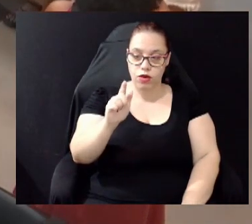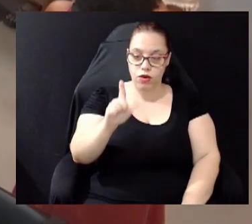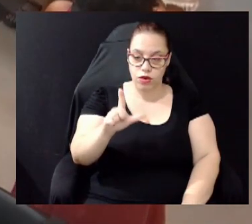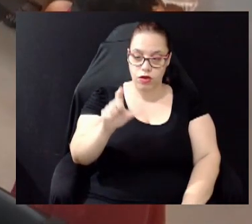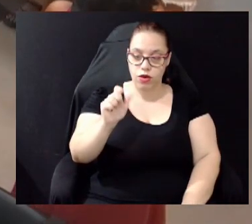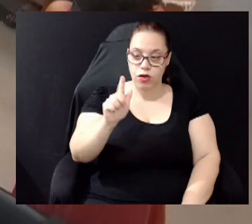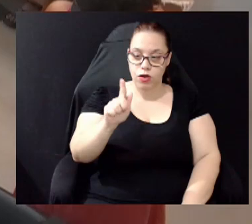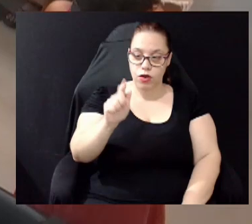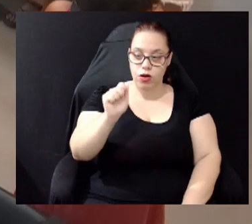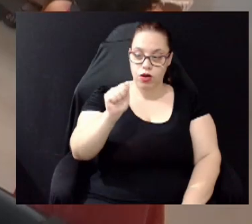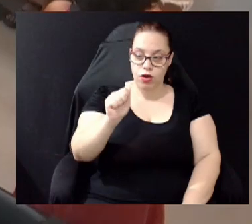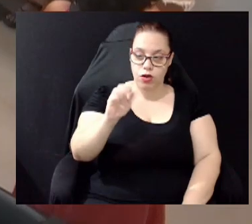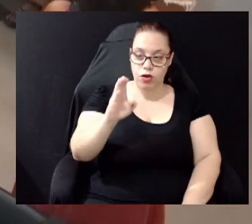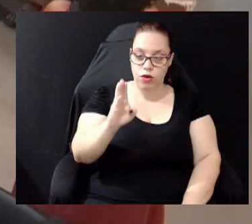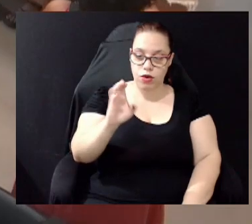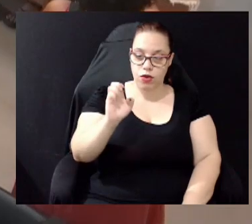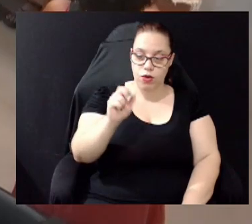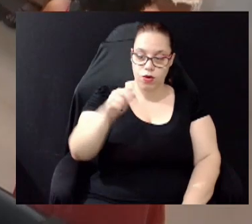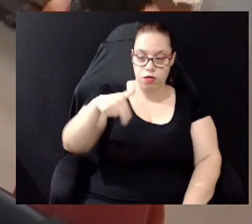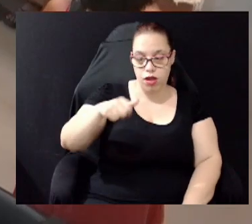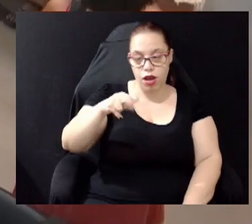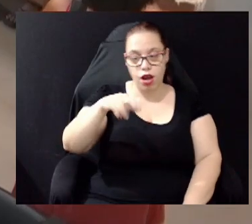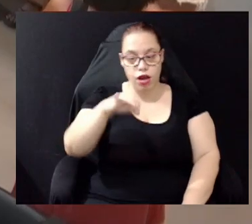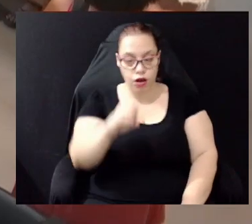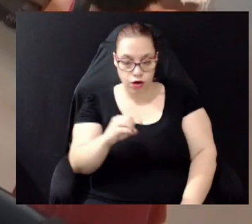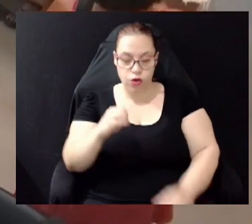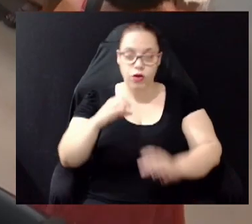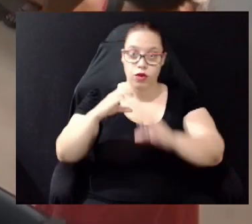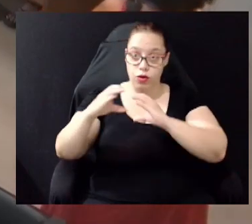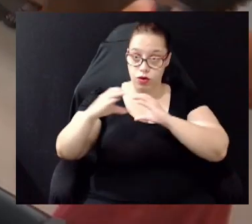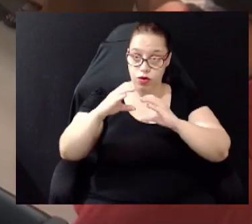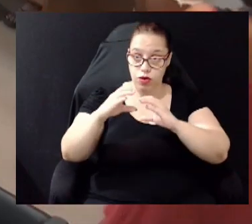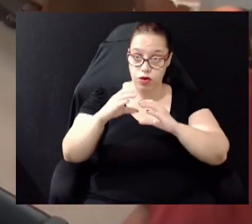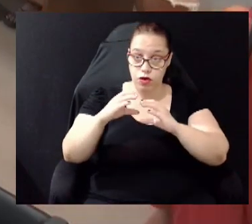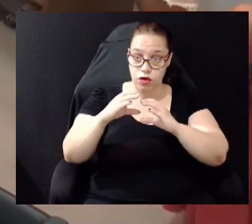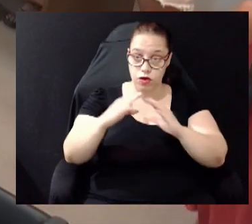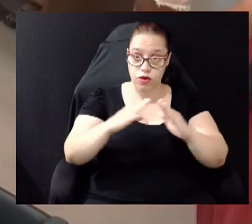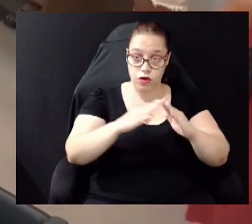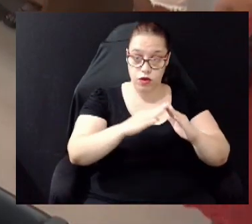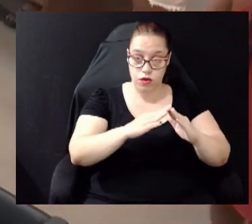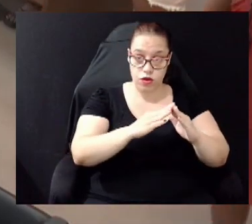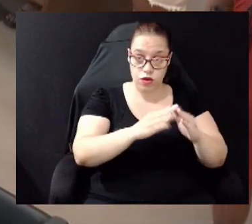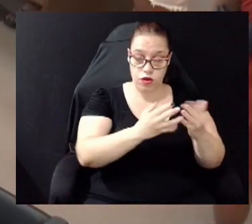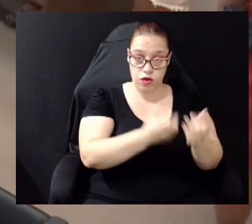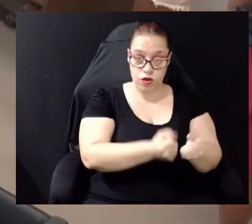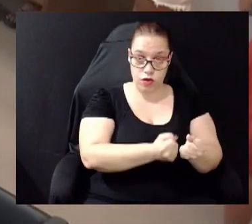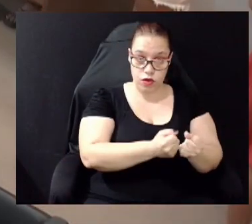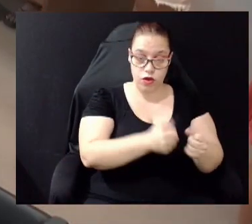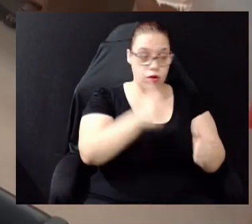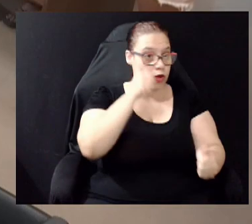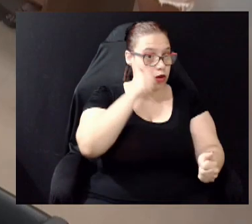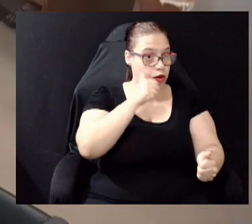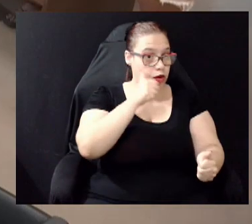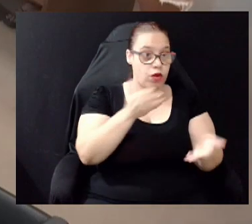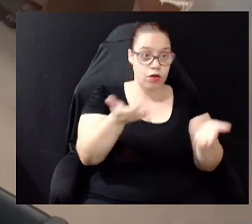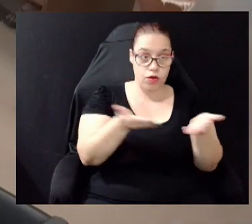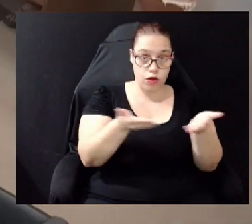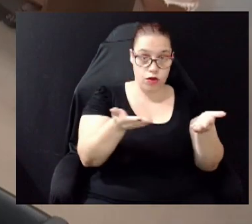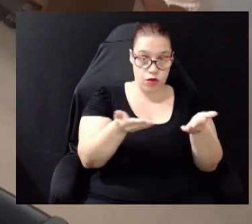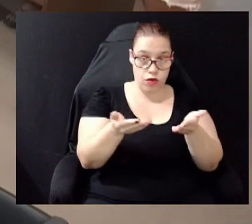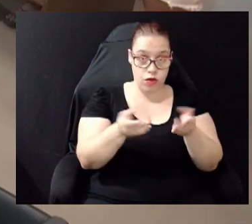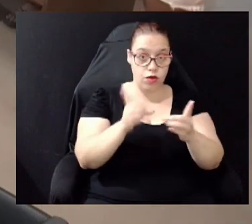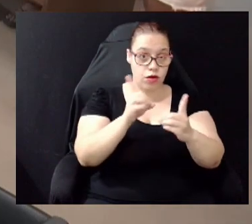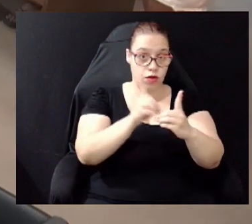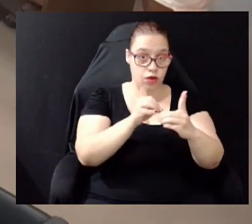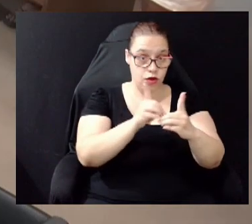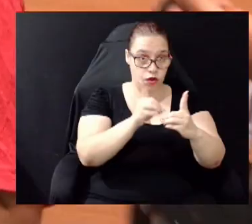Também, como foi mencionado, né, acompanho a coordenação da ocupação Maria Lúcia Petit Vive, uma ocupação de mulheres que hoje faz atendimento a mulheres